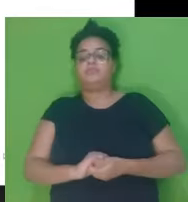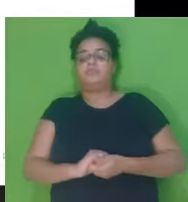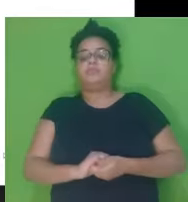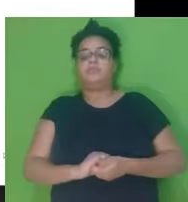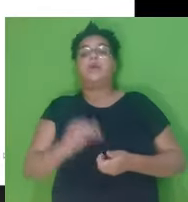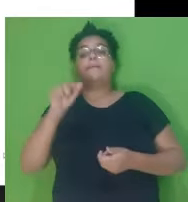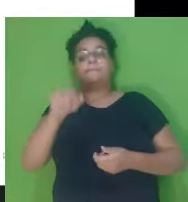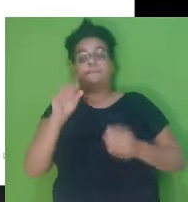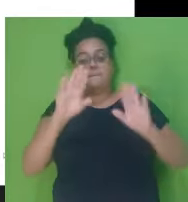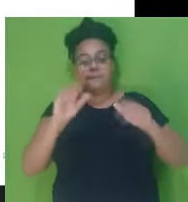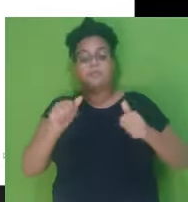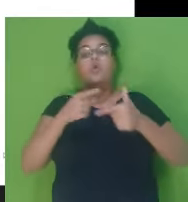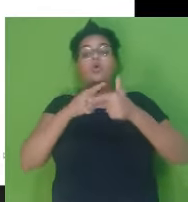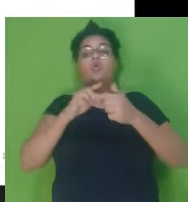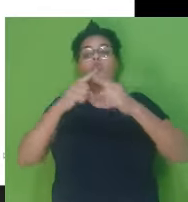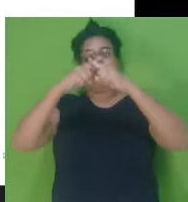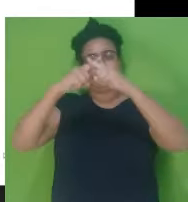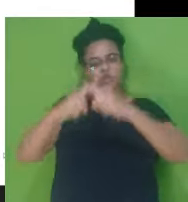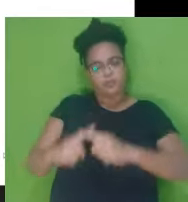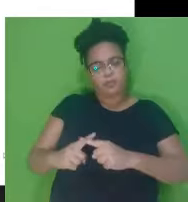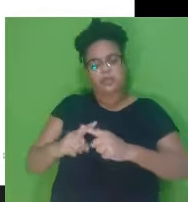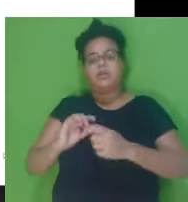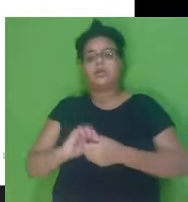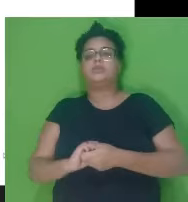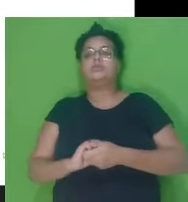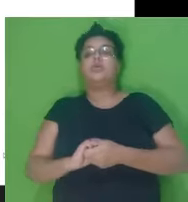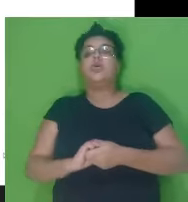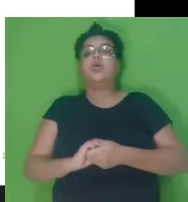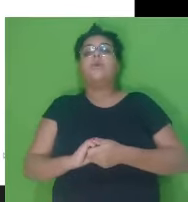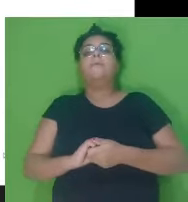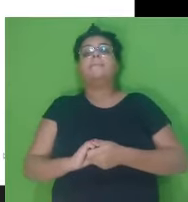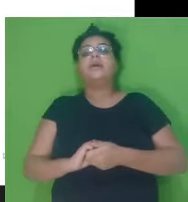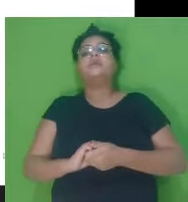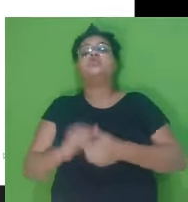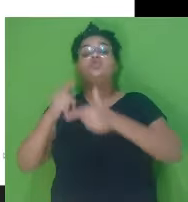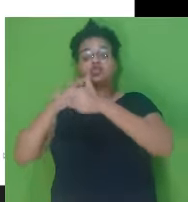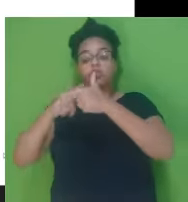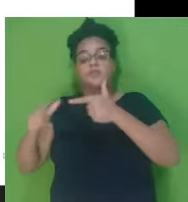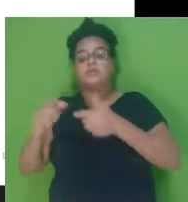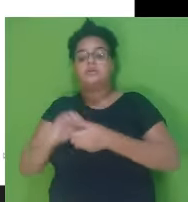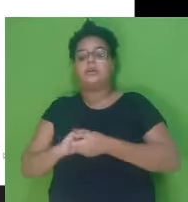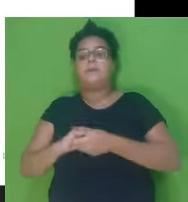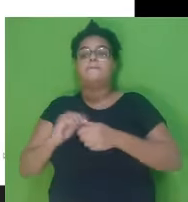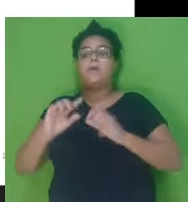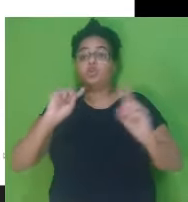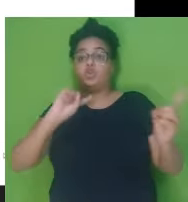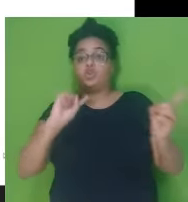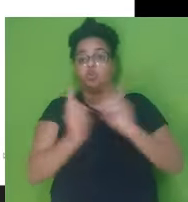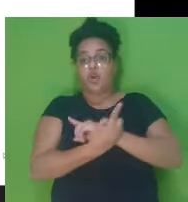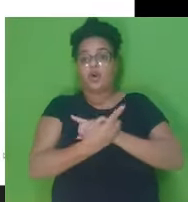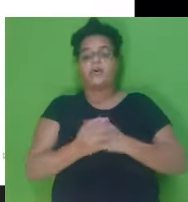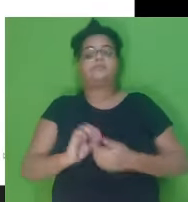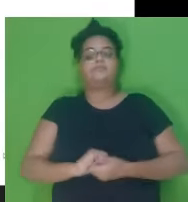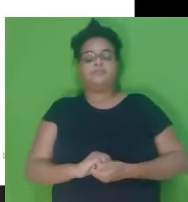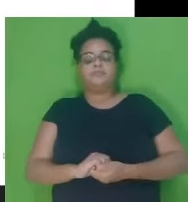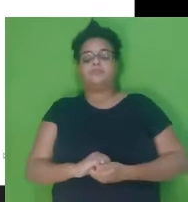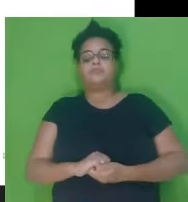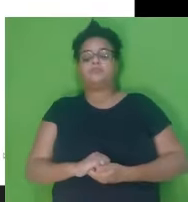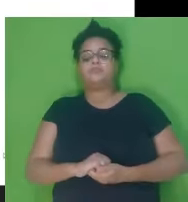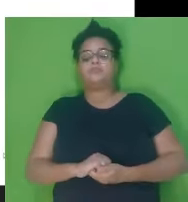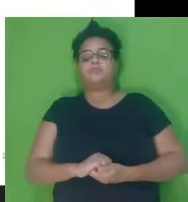pego esse resultado, multiplico pelo divisor e coloco aqui com o sinal trocado.